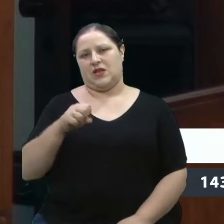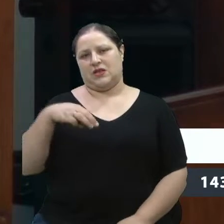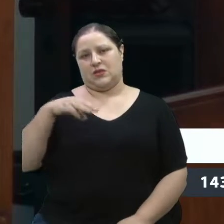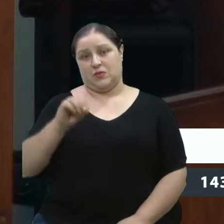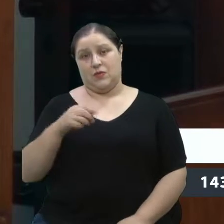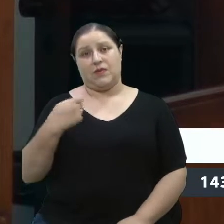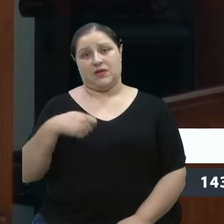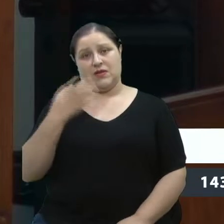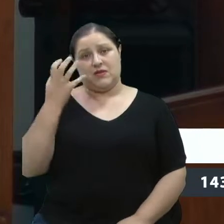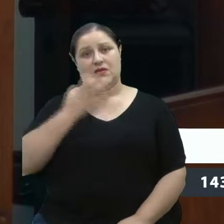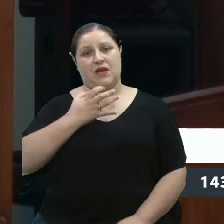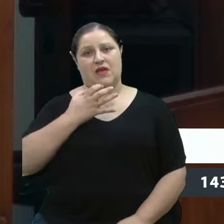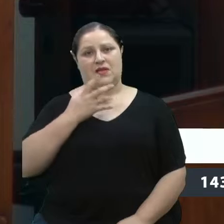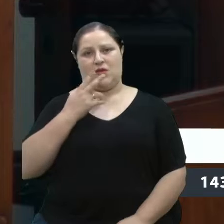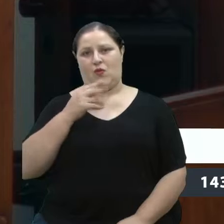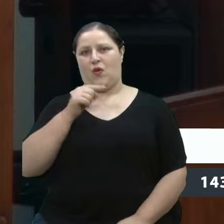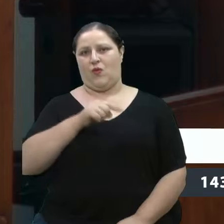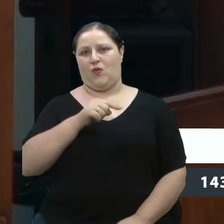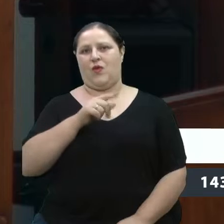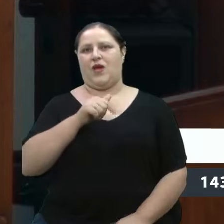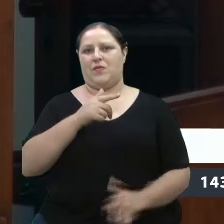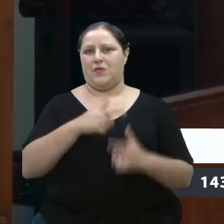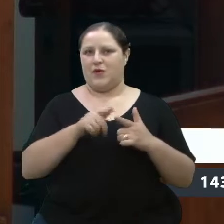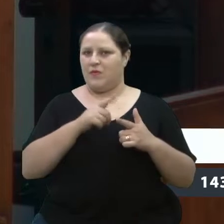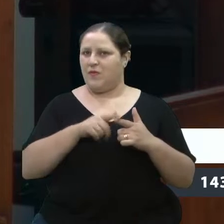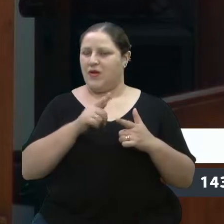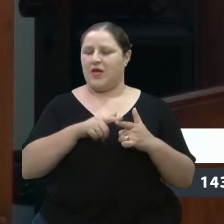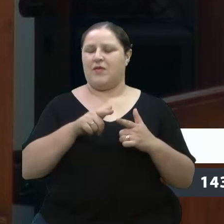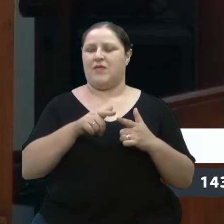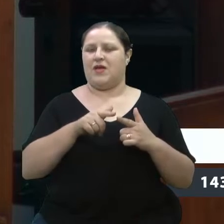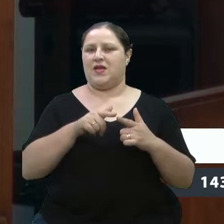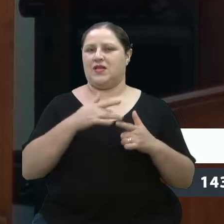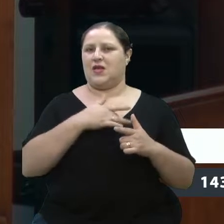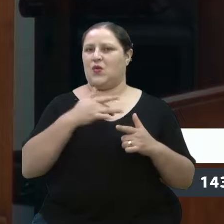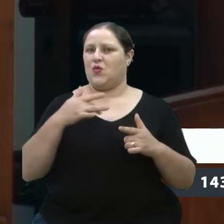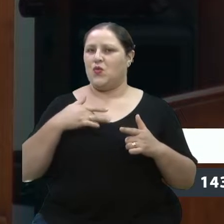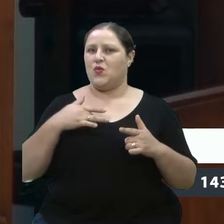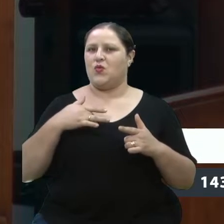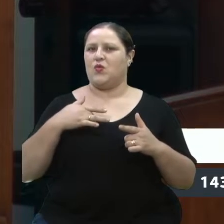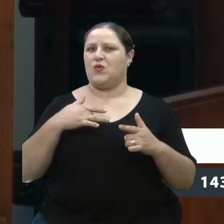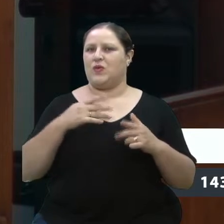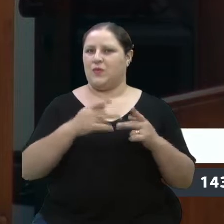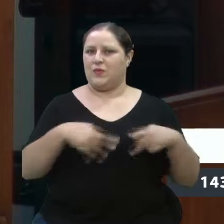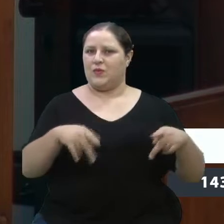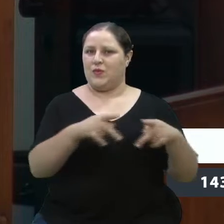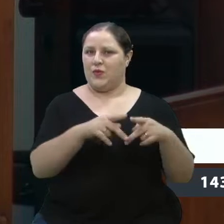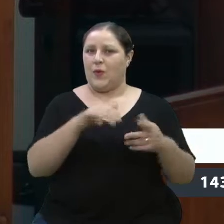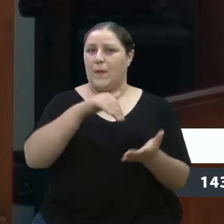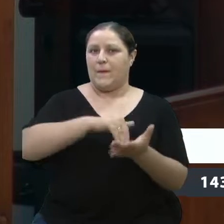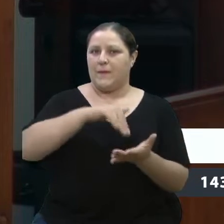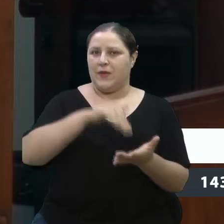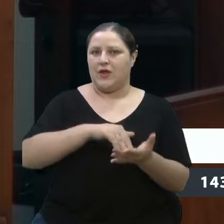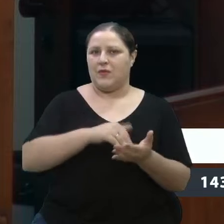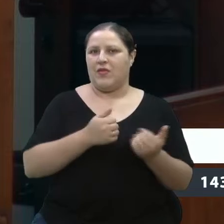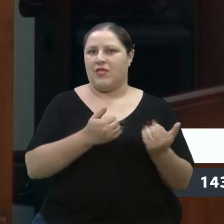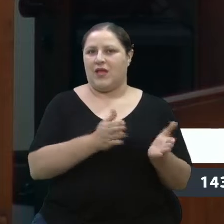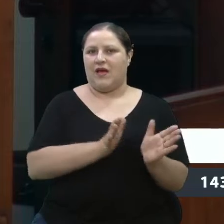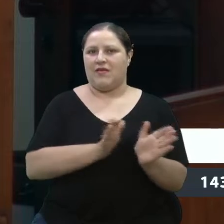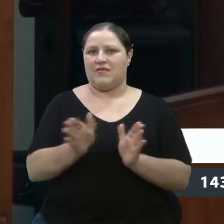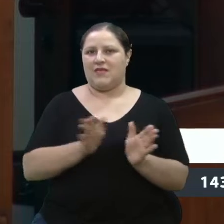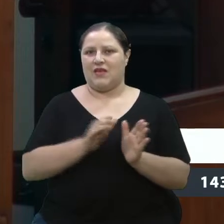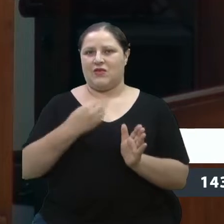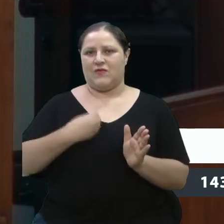como aquilo que elas são, um problema de saúde pública e o mínimo do mínimo para que a gente garanta o acesso a uma vida digna para